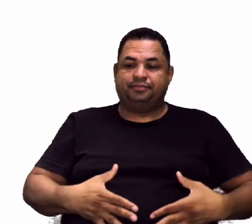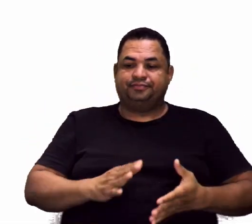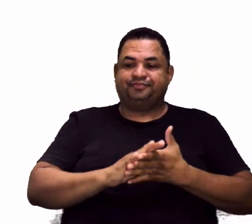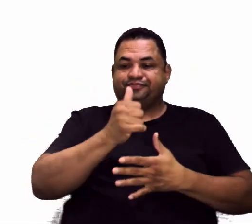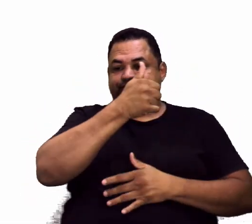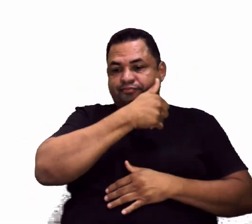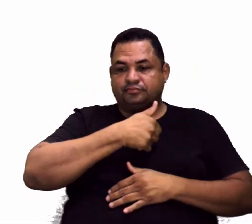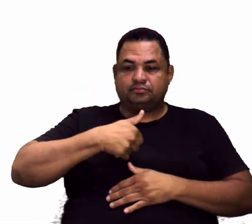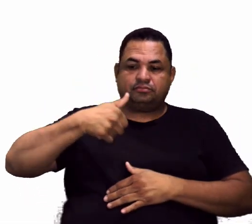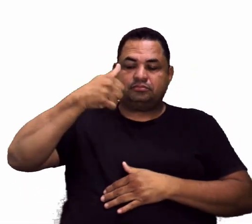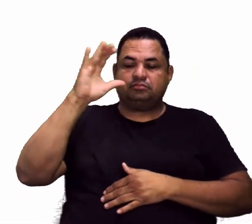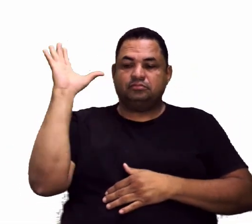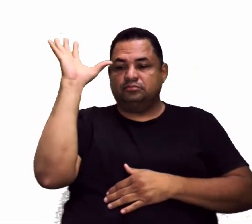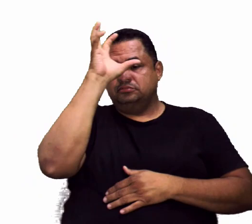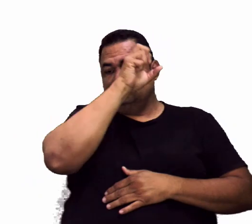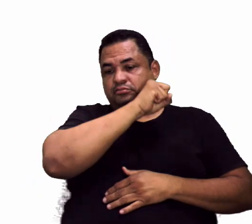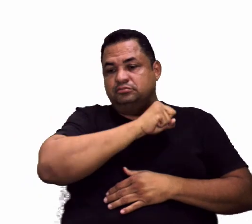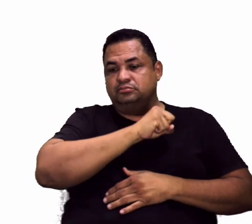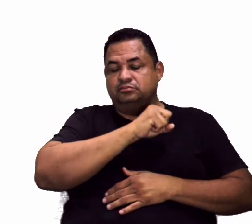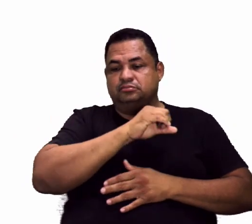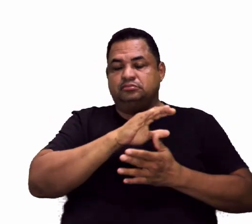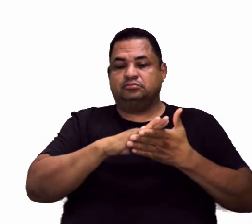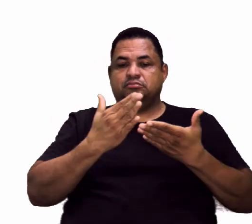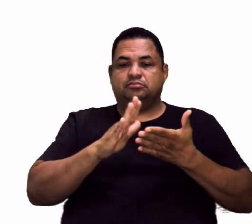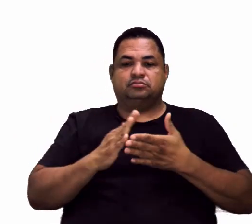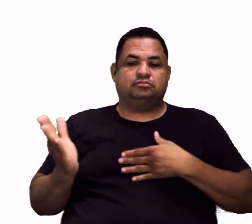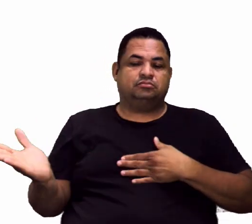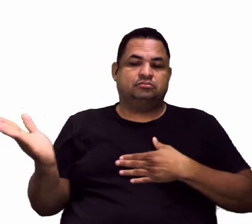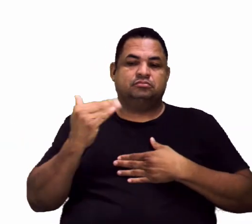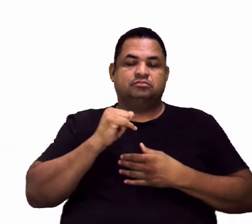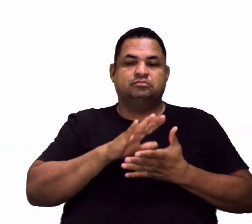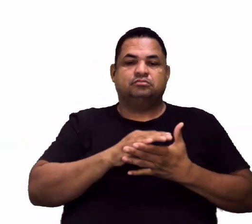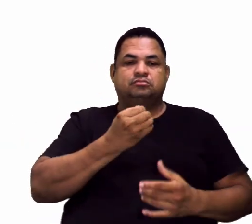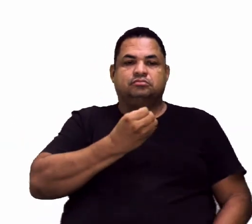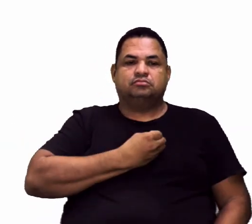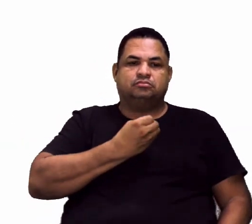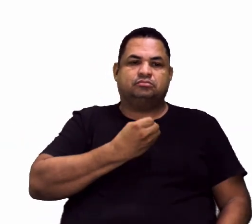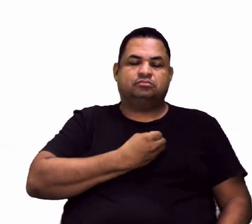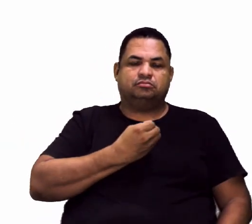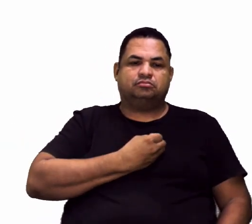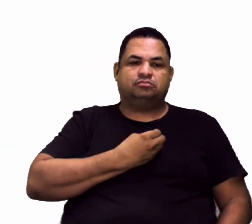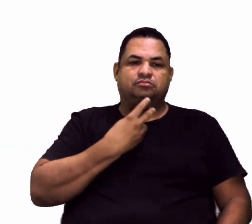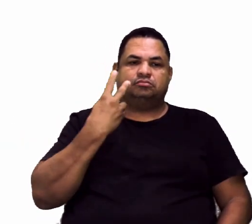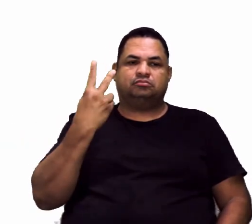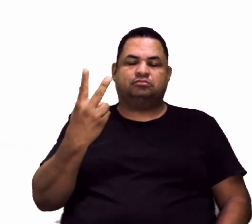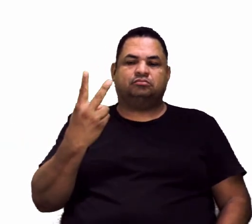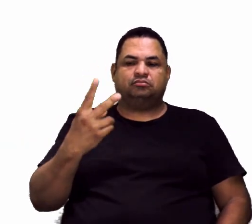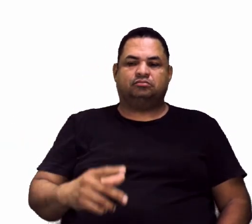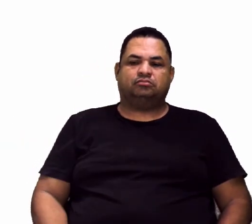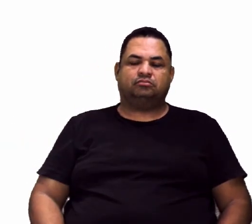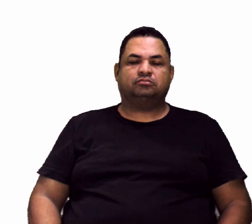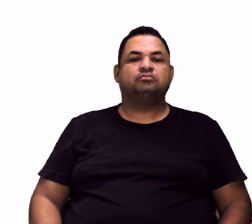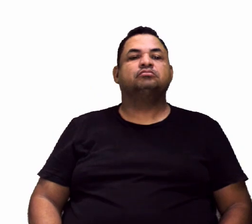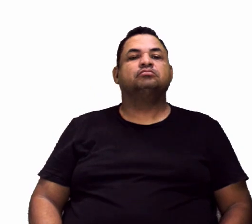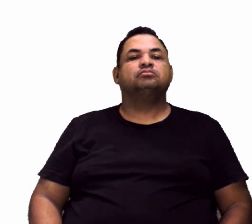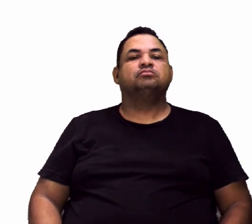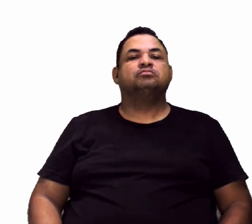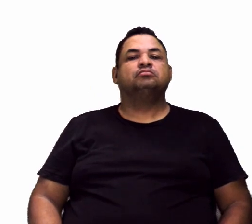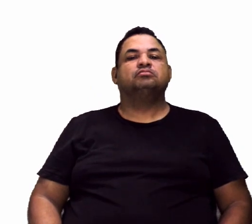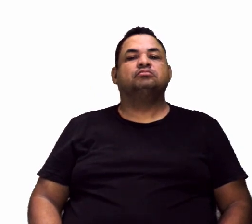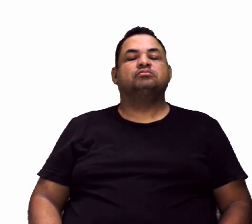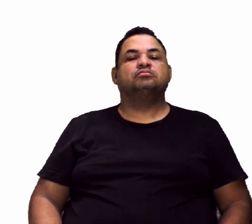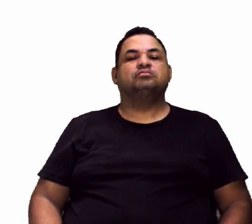o seu aprendizado, vamos agora para a segunda questão. Nessa